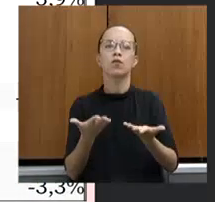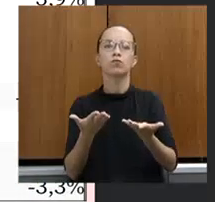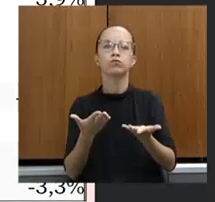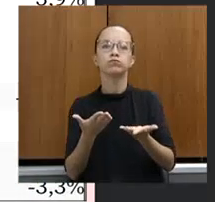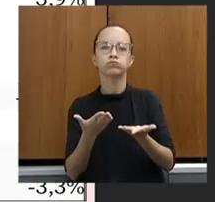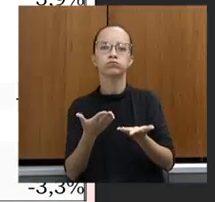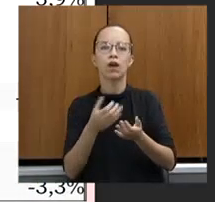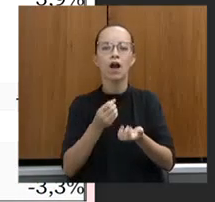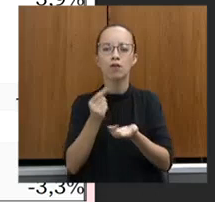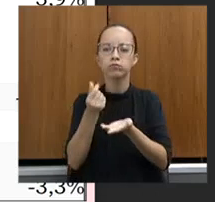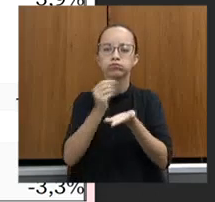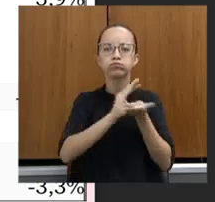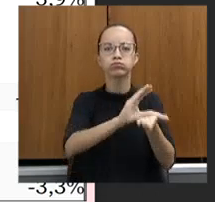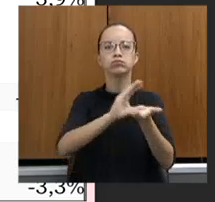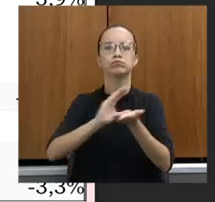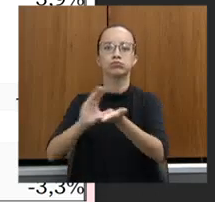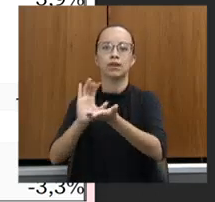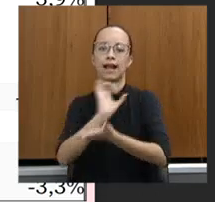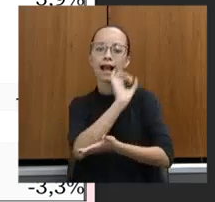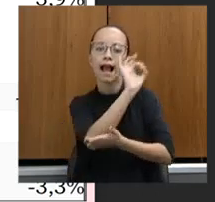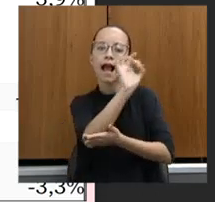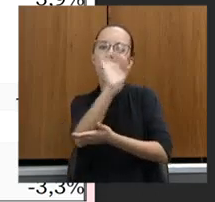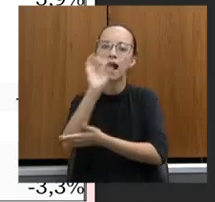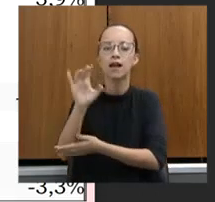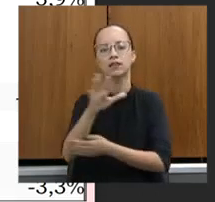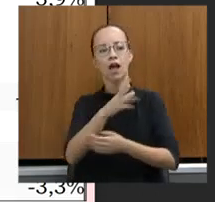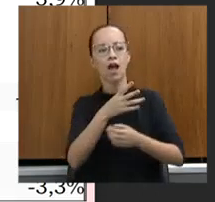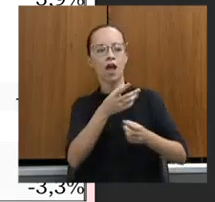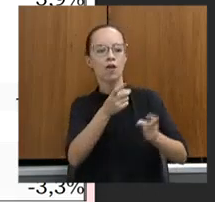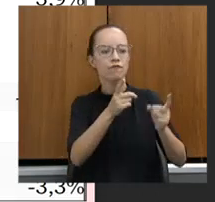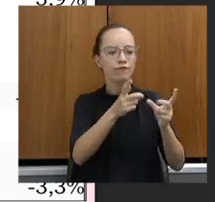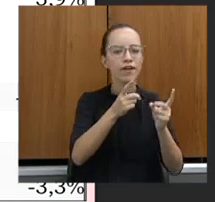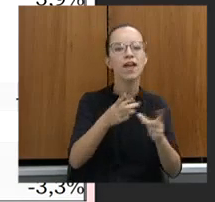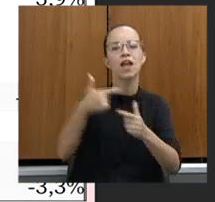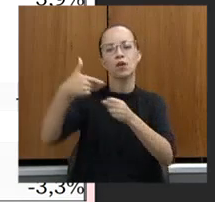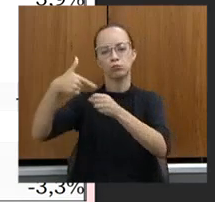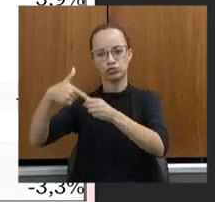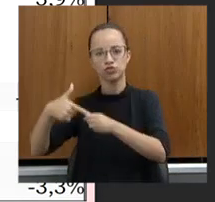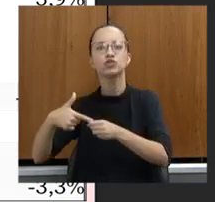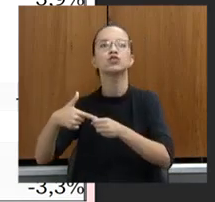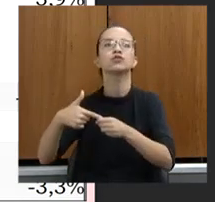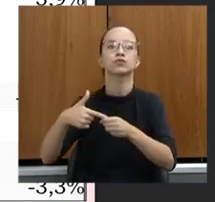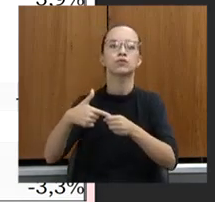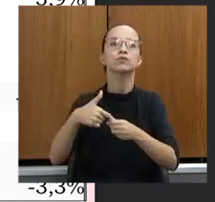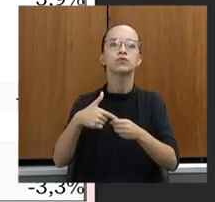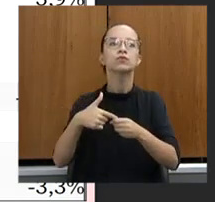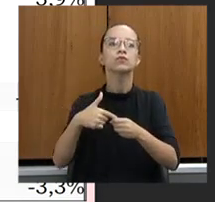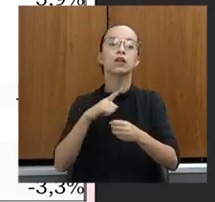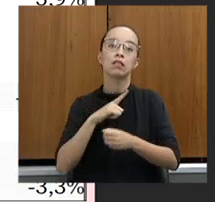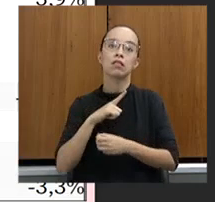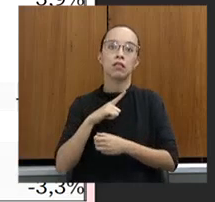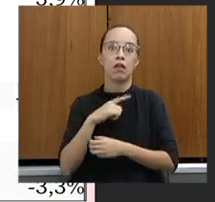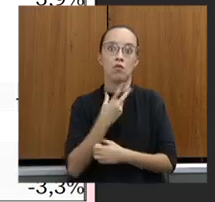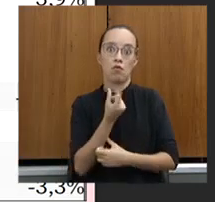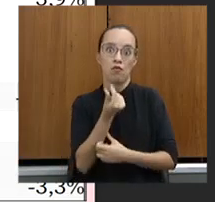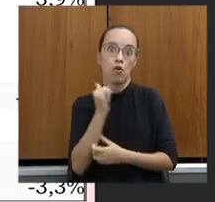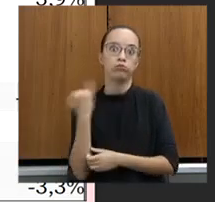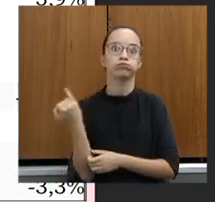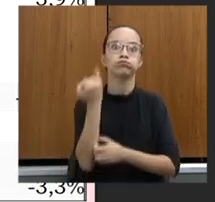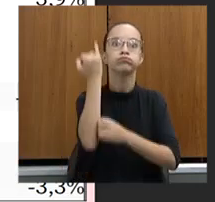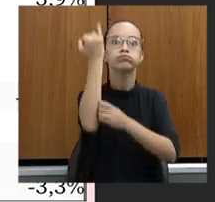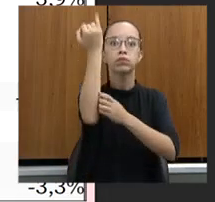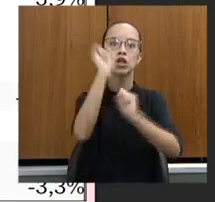por segmento de área né começa combustíveis né Tem uma ponderação bastante relevante indústria